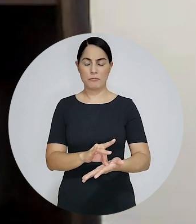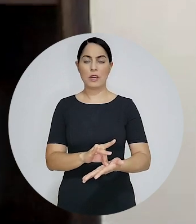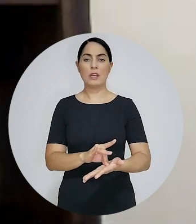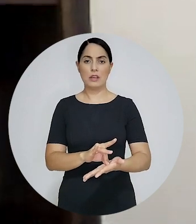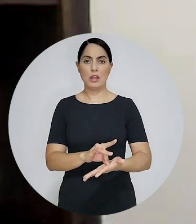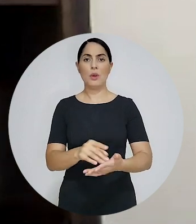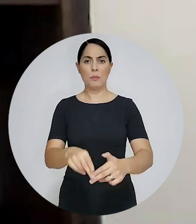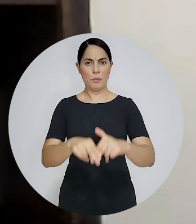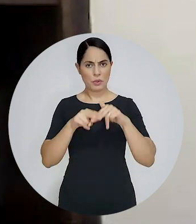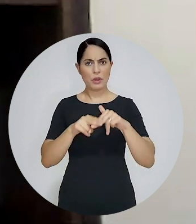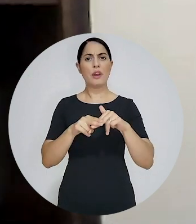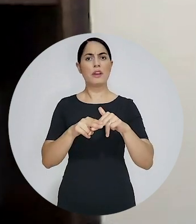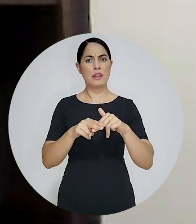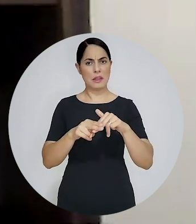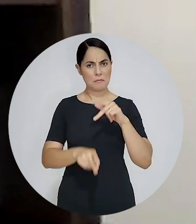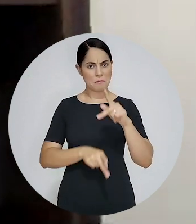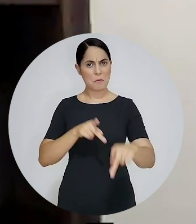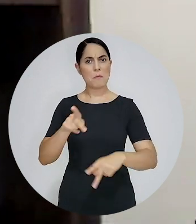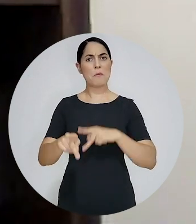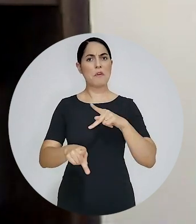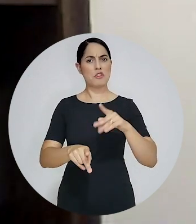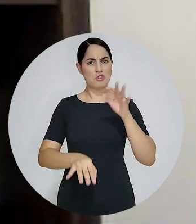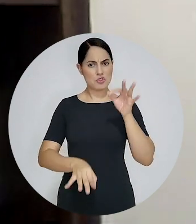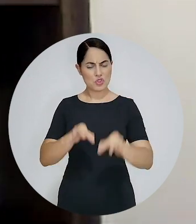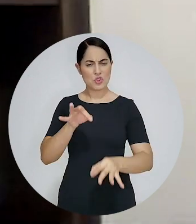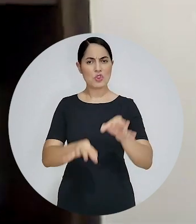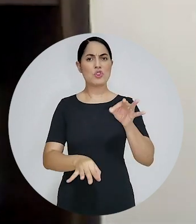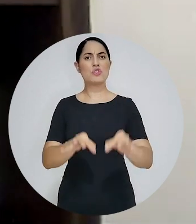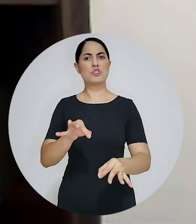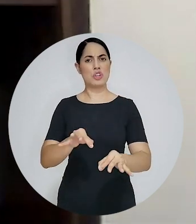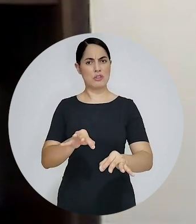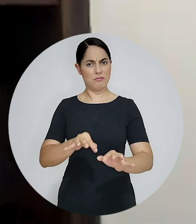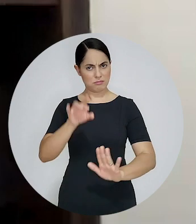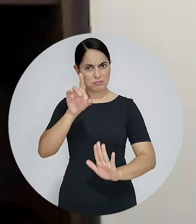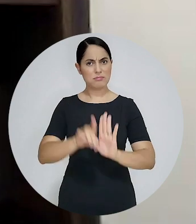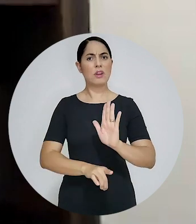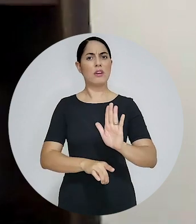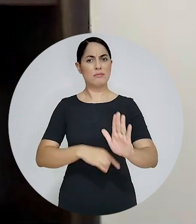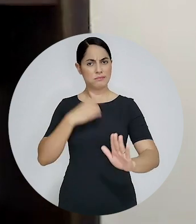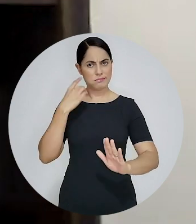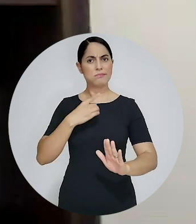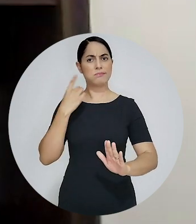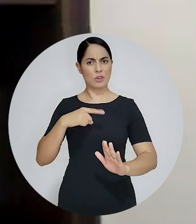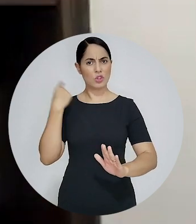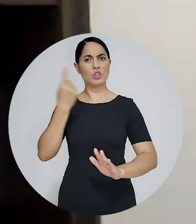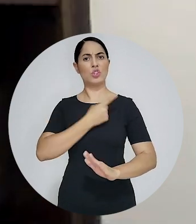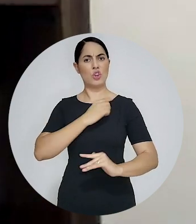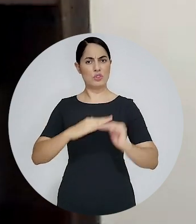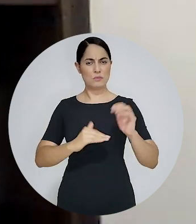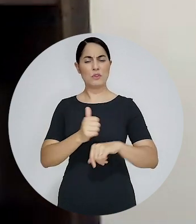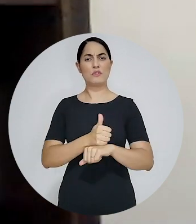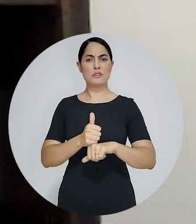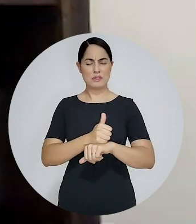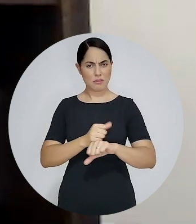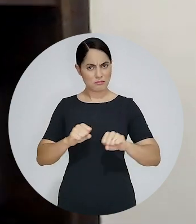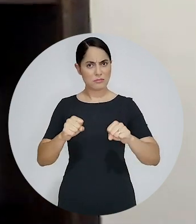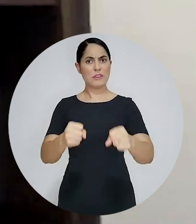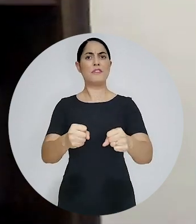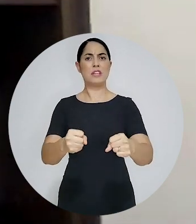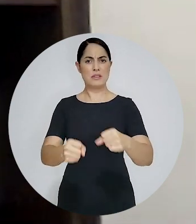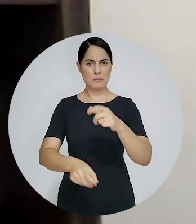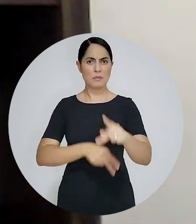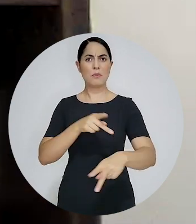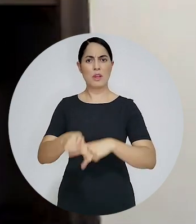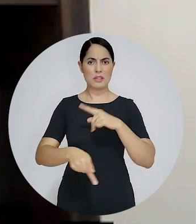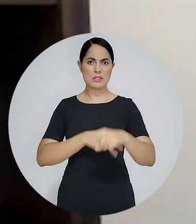o justo reconhecimento do trabalho daqueles que falam e pedem em nome do cidadão e da cidadã, que somos nós,